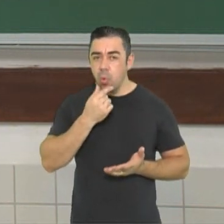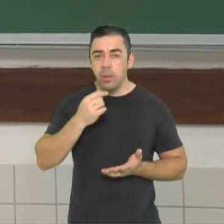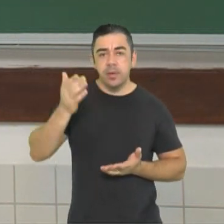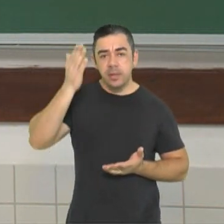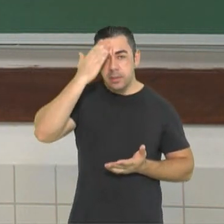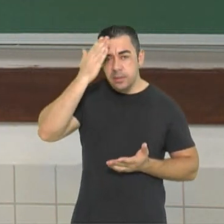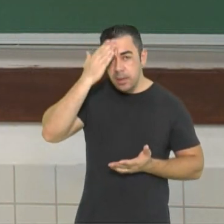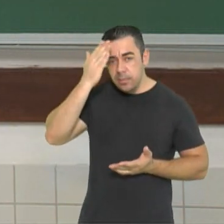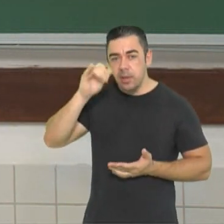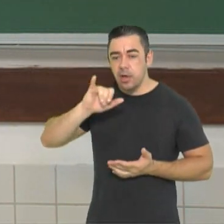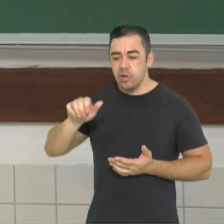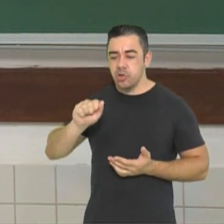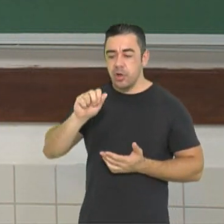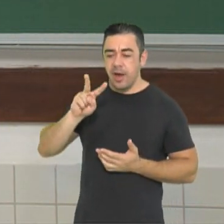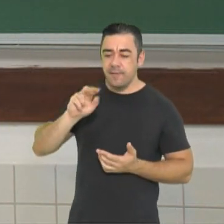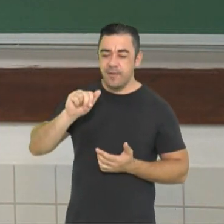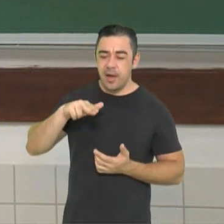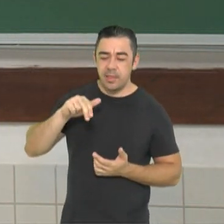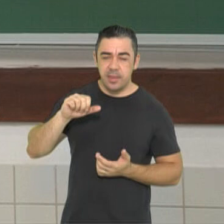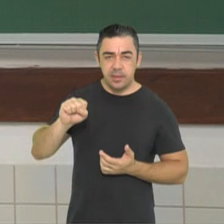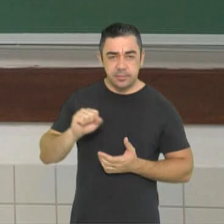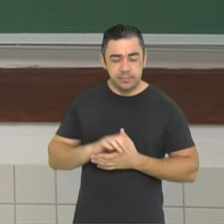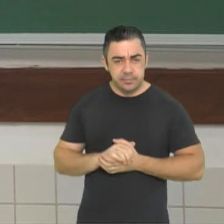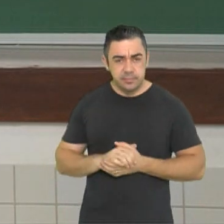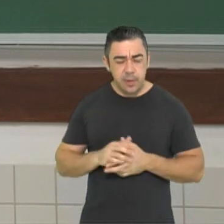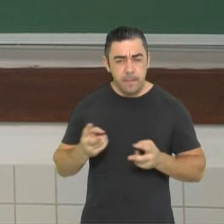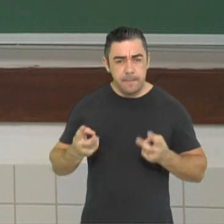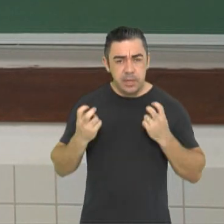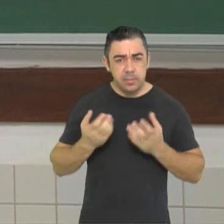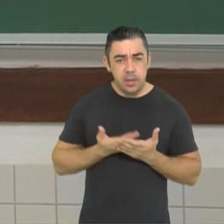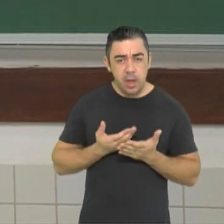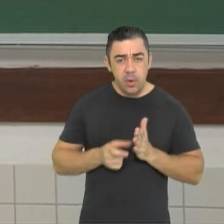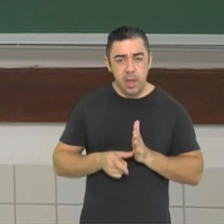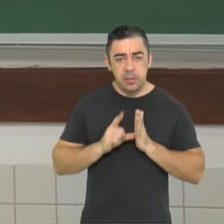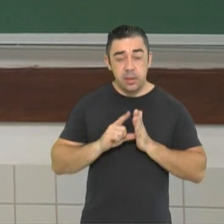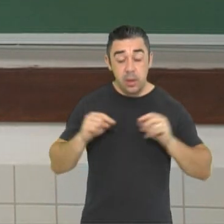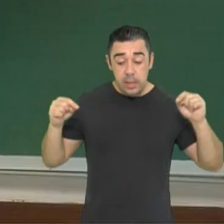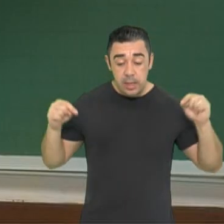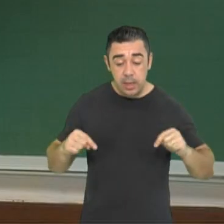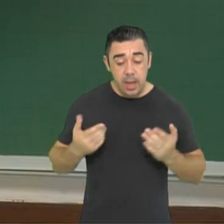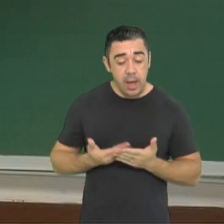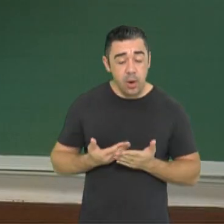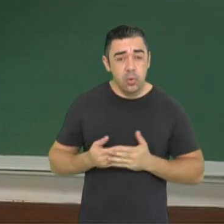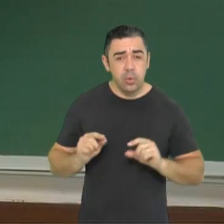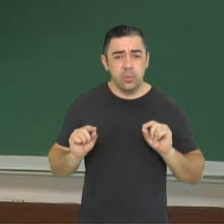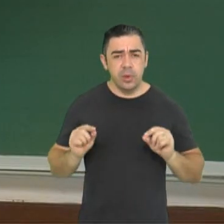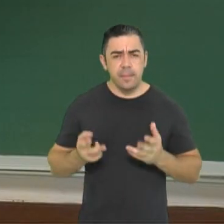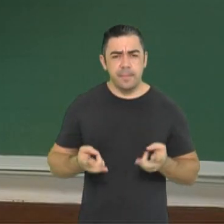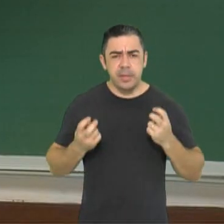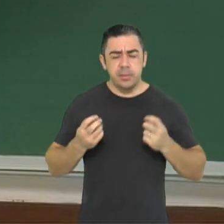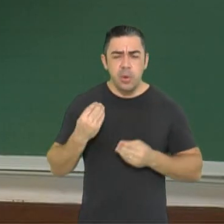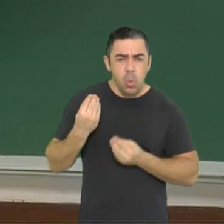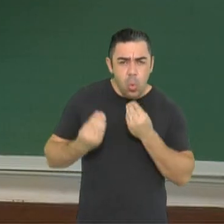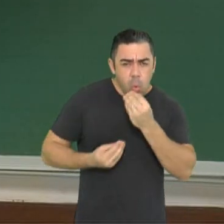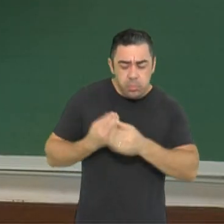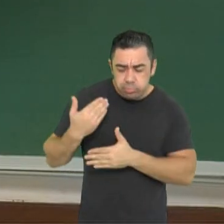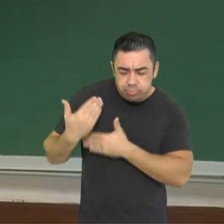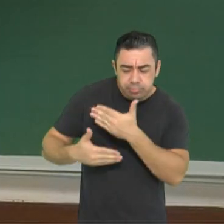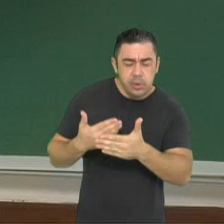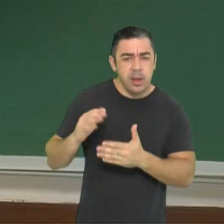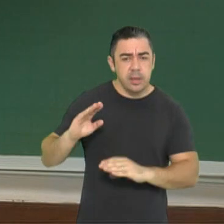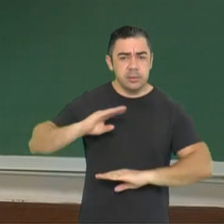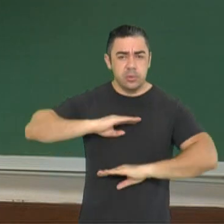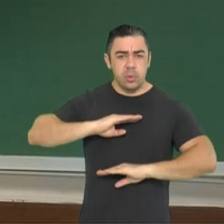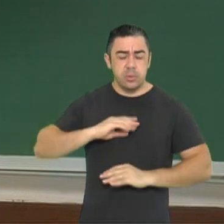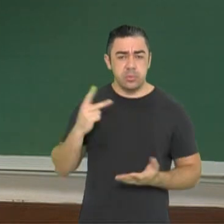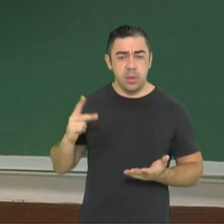homem, né, que sabia javanês. Então nós percebemos na aula anterior e nesta aula como se sucedeu essa